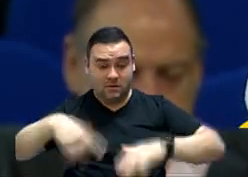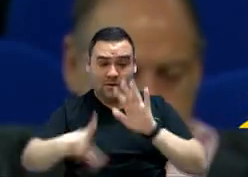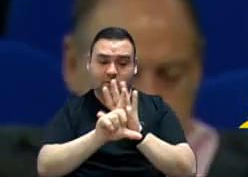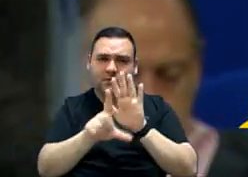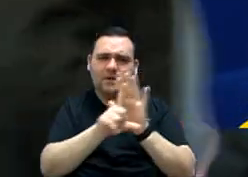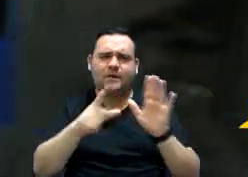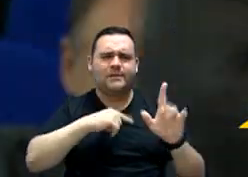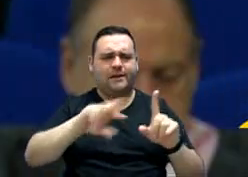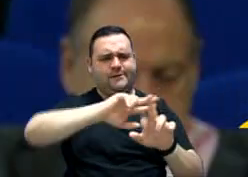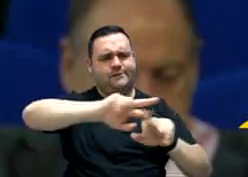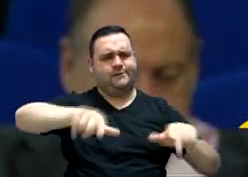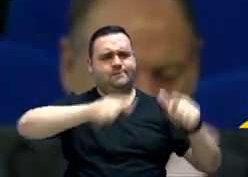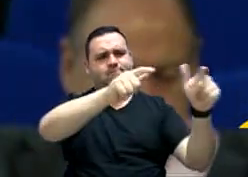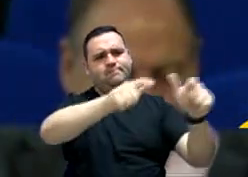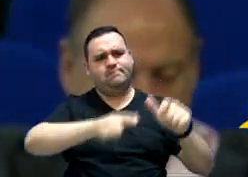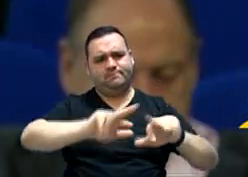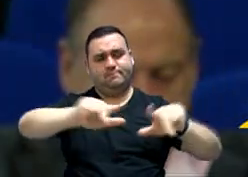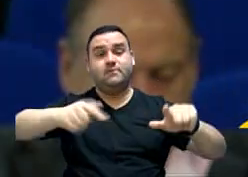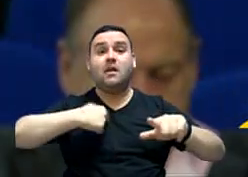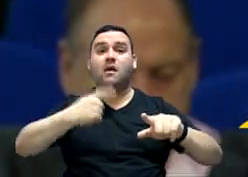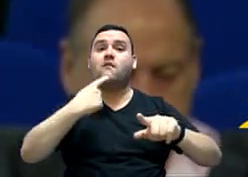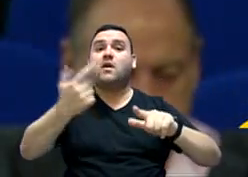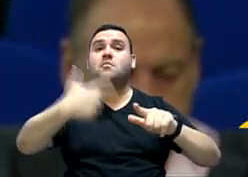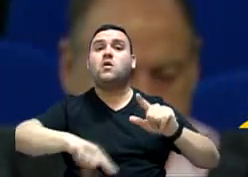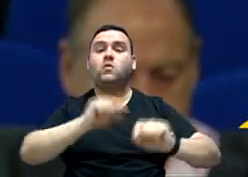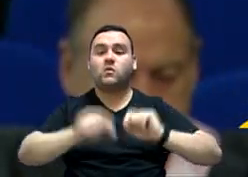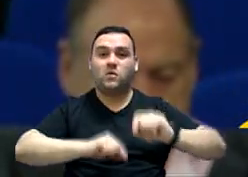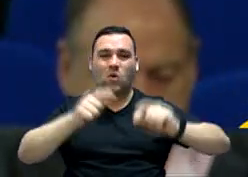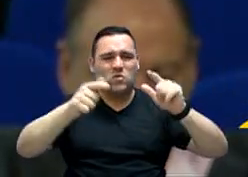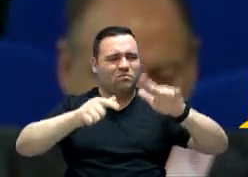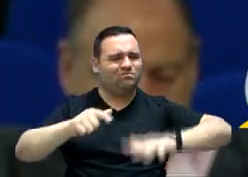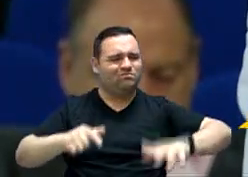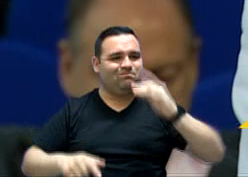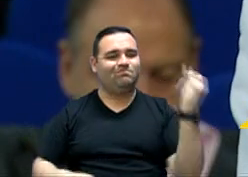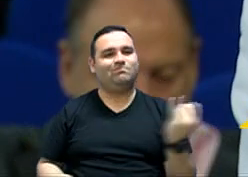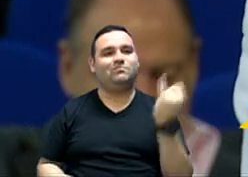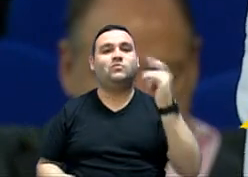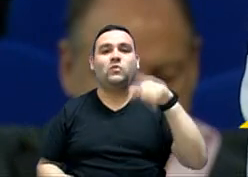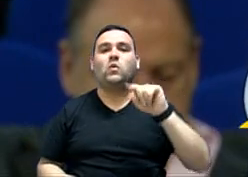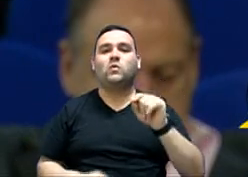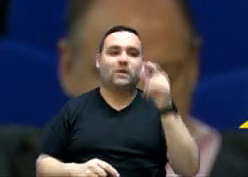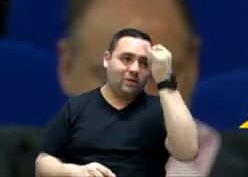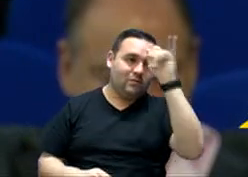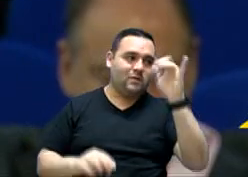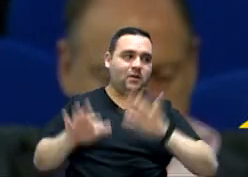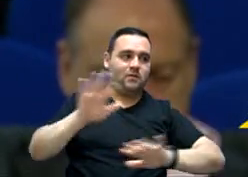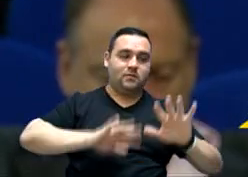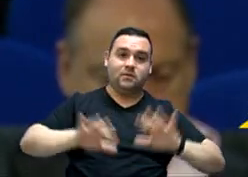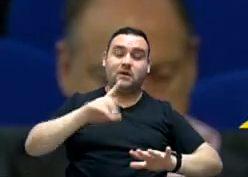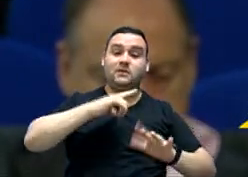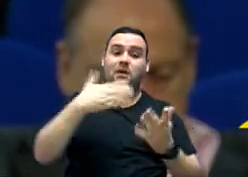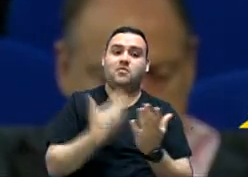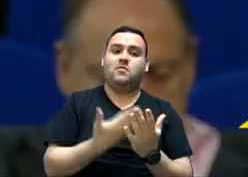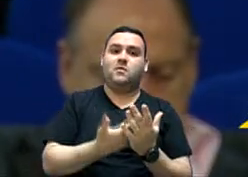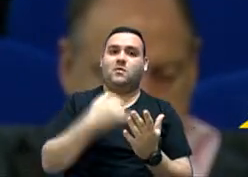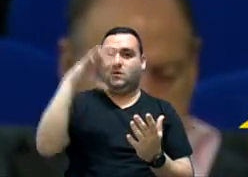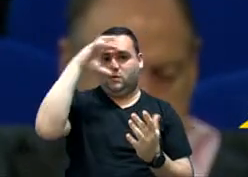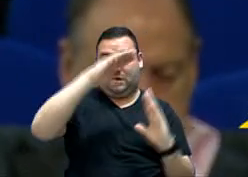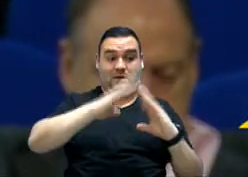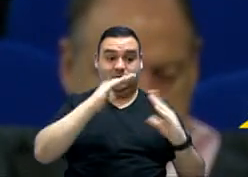que atinge os mais diversos setores. Eu falo de um setor muito importante, que é essa prevenção já ser aprendida nas